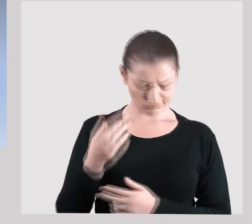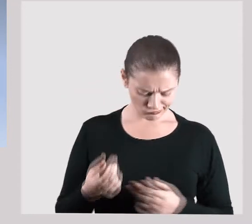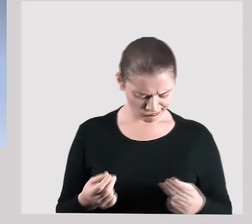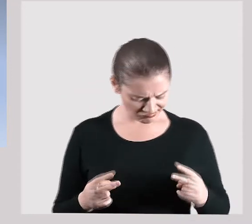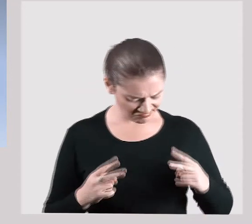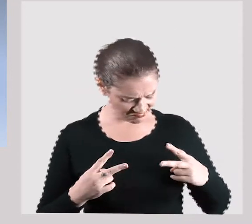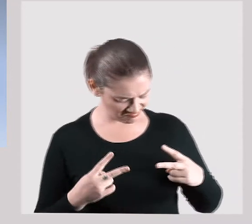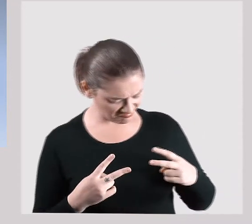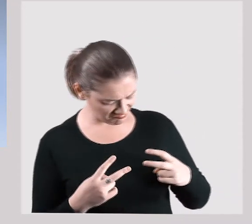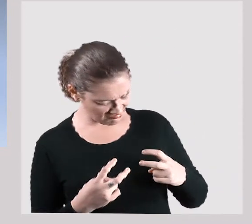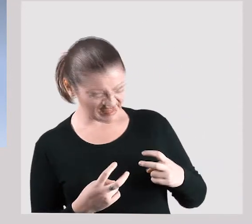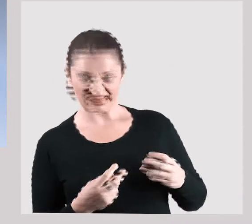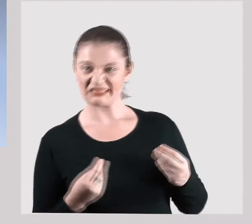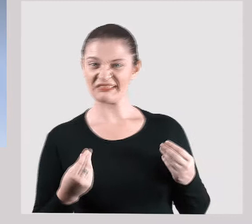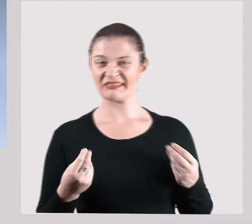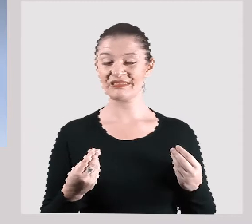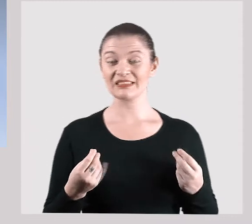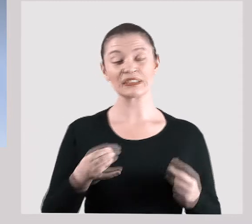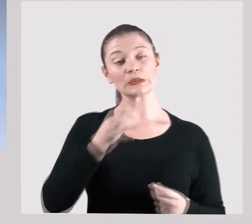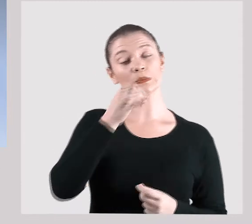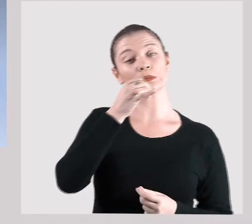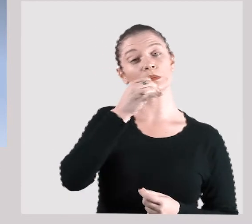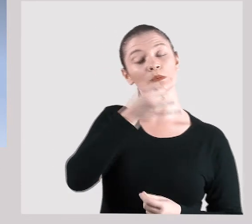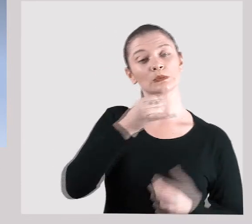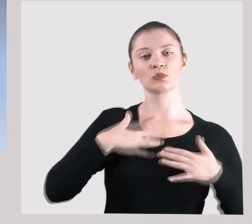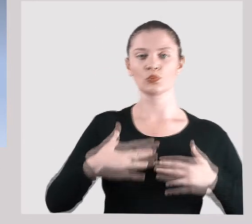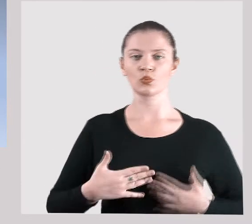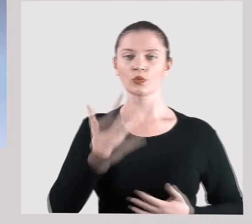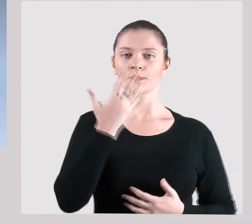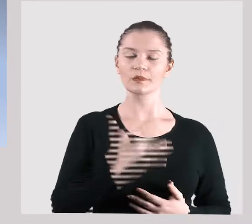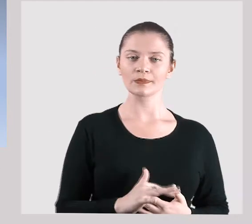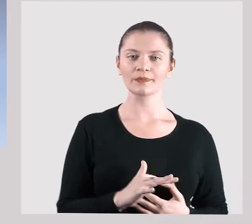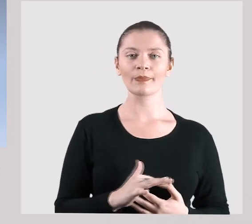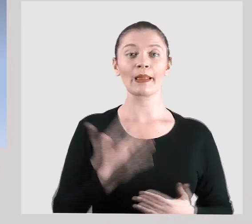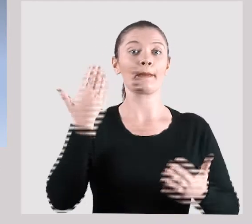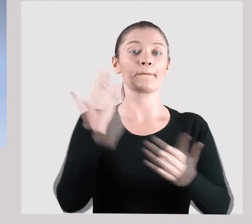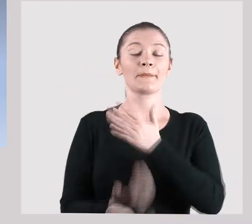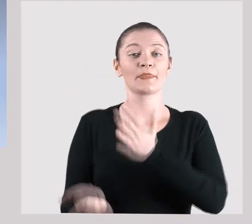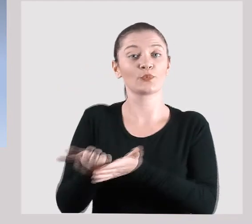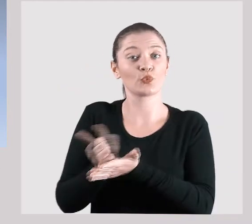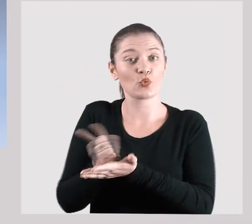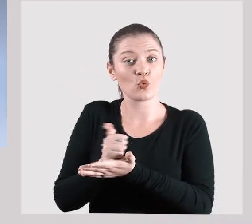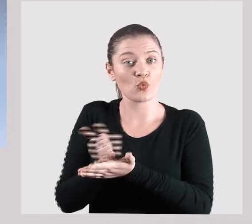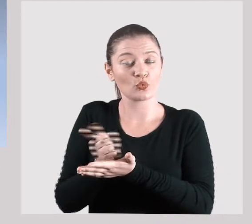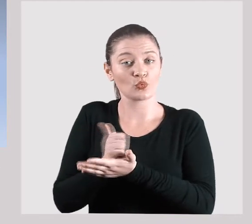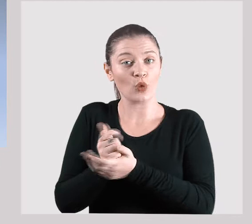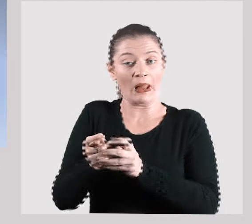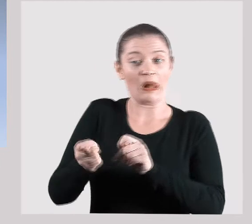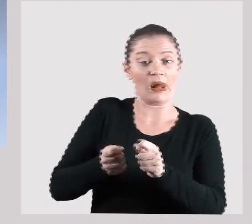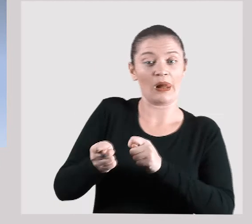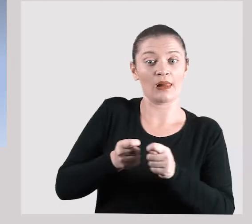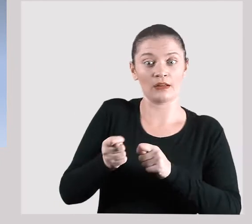corpo, o luto do corpo infantil, eles perdem o controle sobre o corpo que está mudando, eles